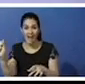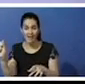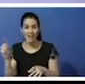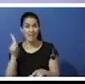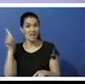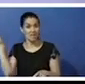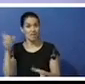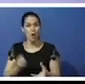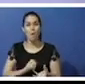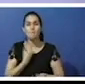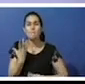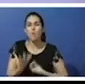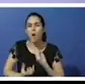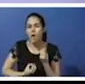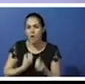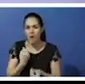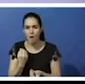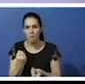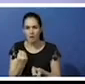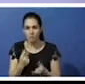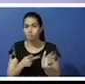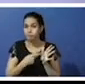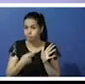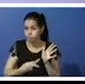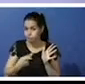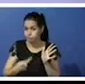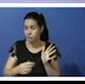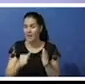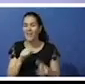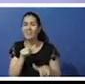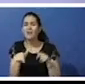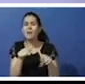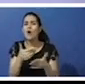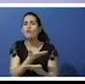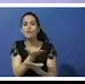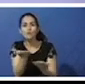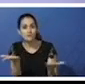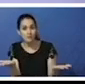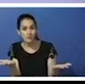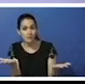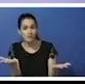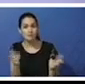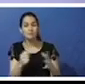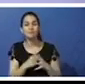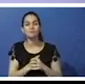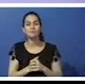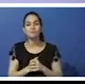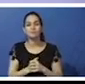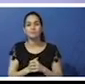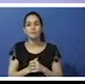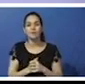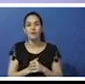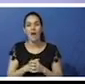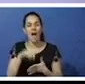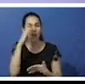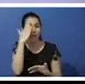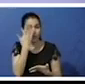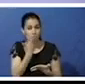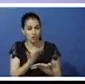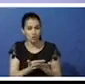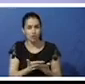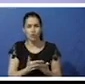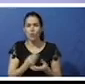ser trabalhado com vocês. A professora Catiane vai trabalhar isso, tá? Acredito que como